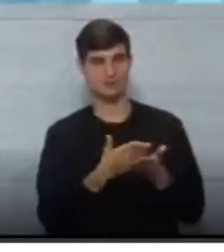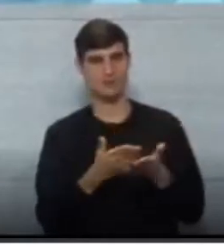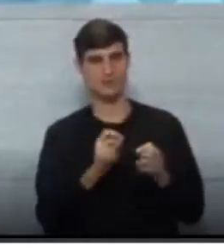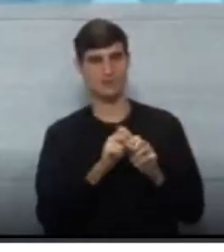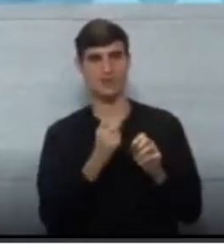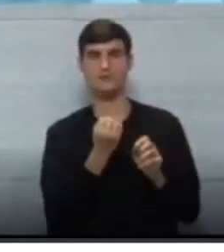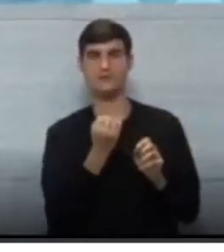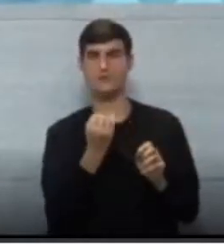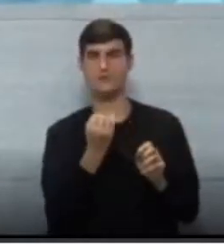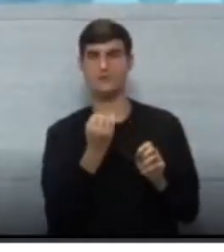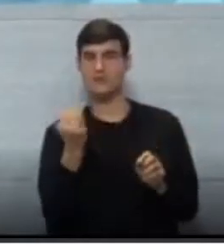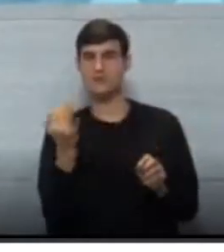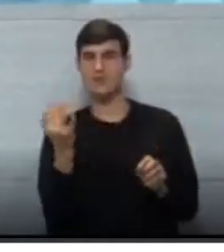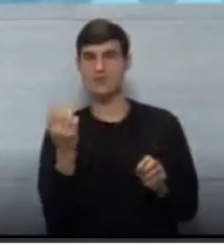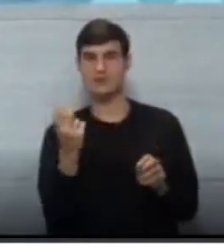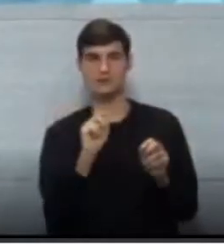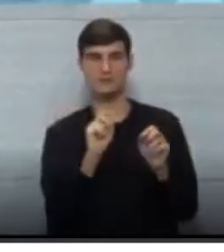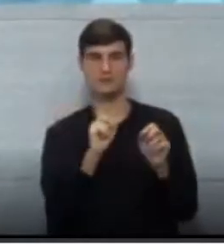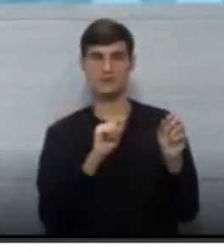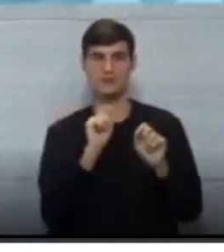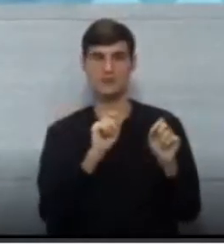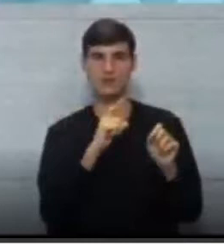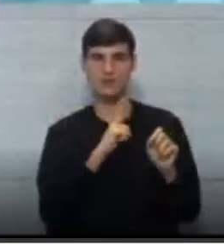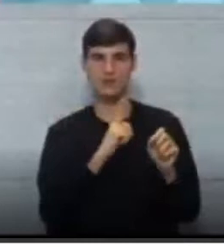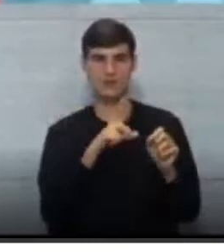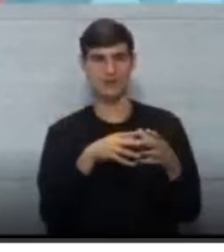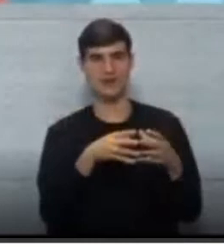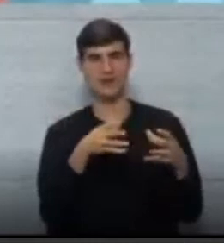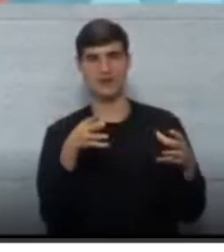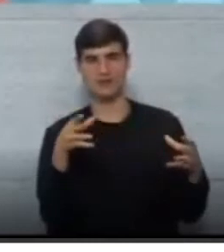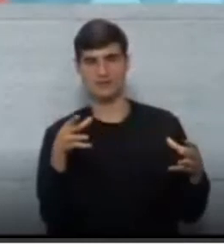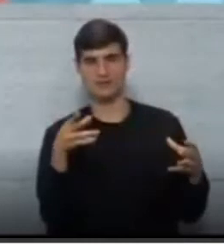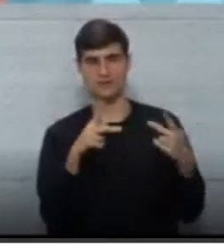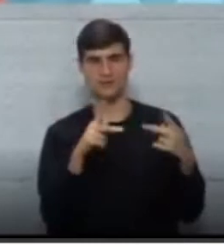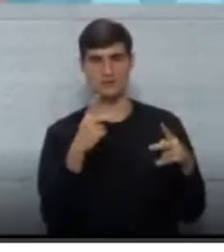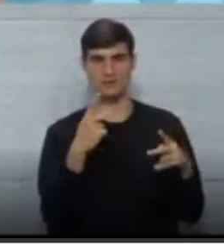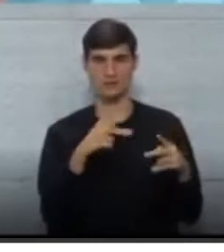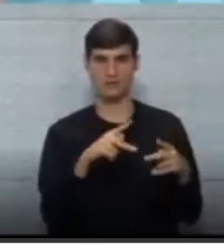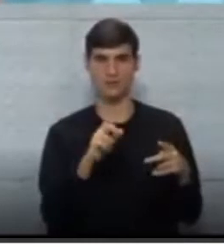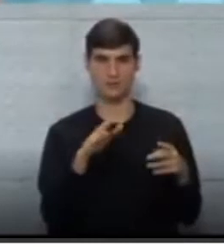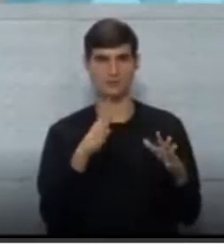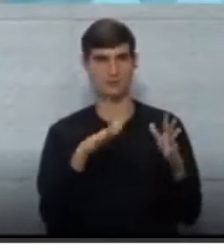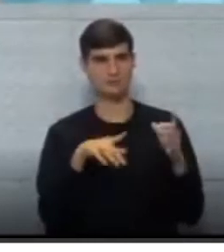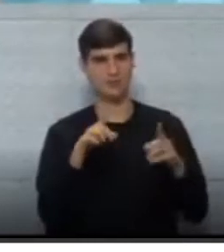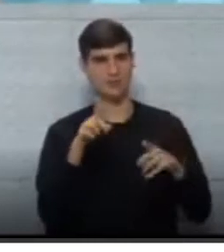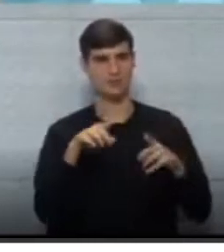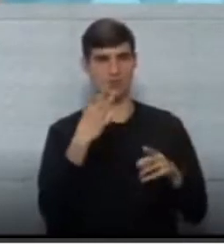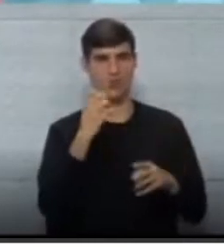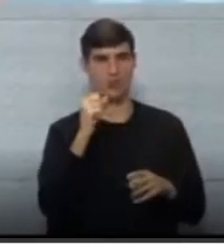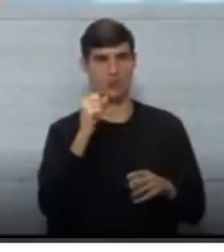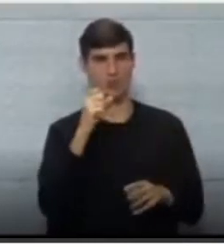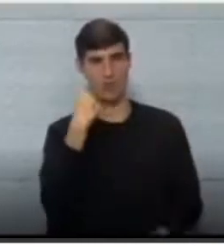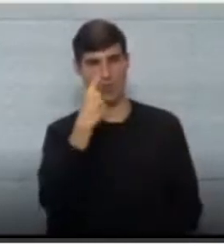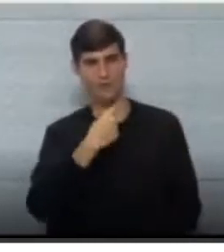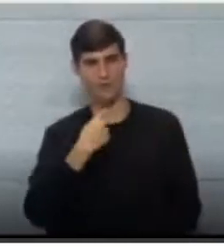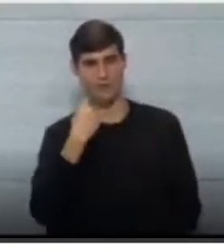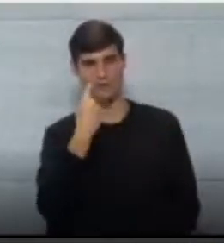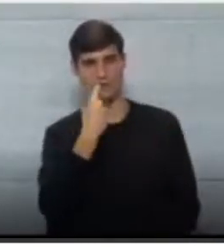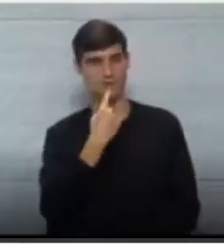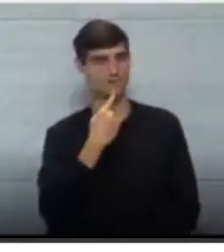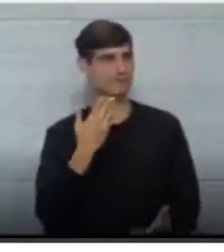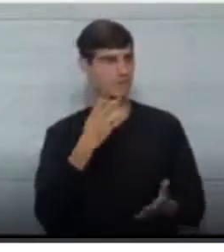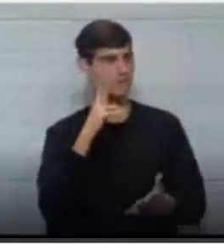a contagem do micro-organismo, o resultado depois que ele der o crescimento, que vai levar mais ou menos 48 horas. Vamos para o slide para a gente ver qual é